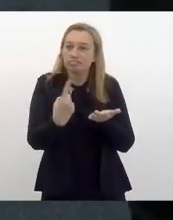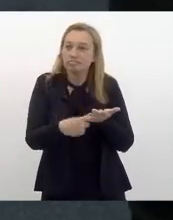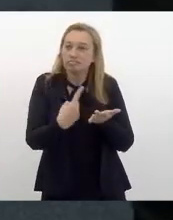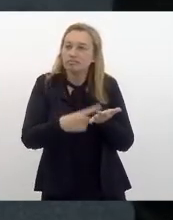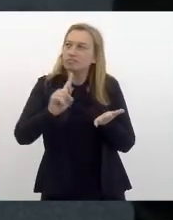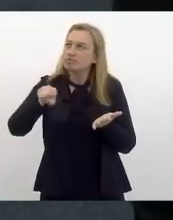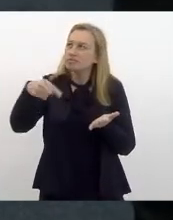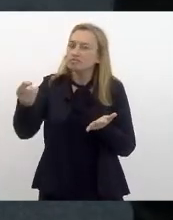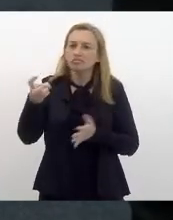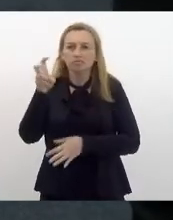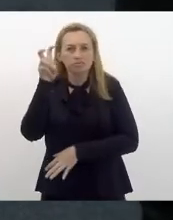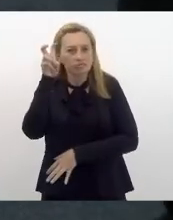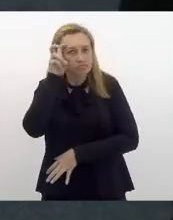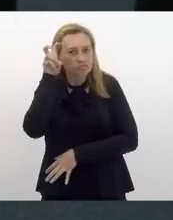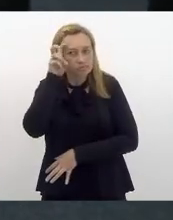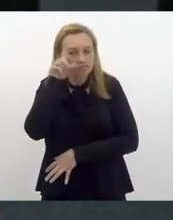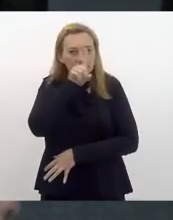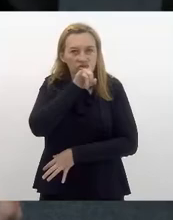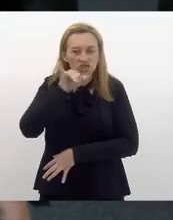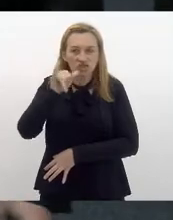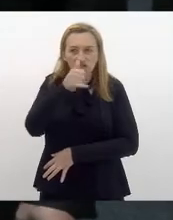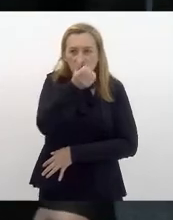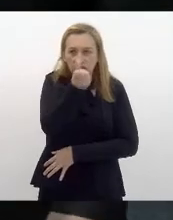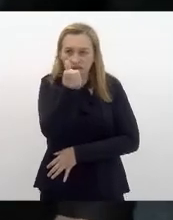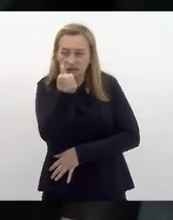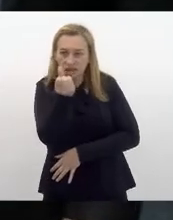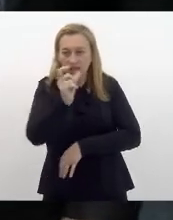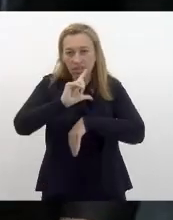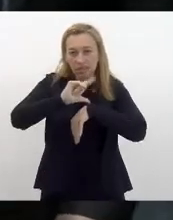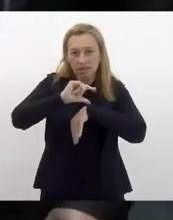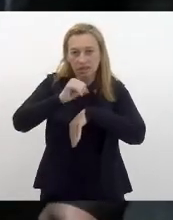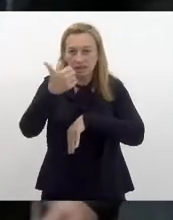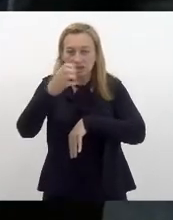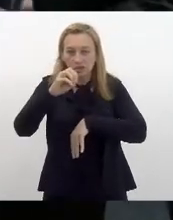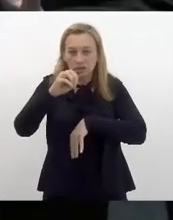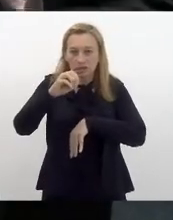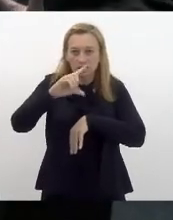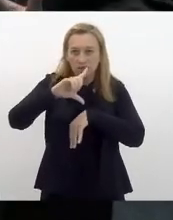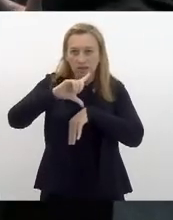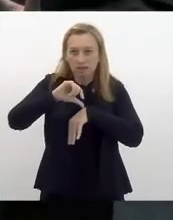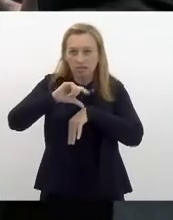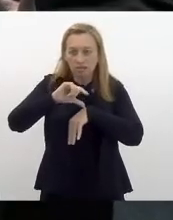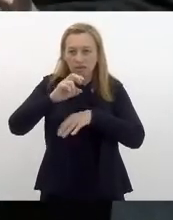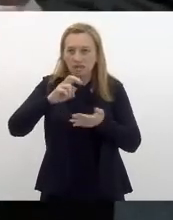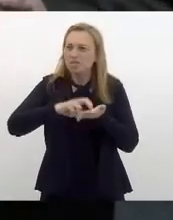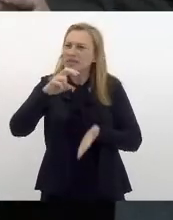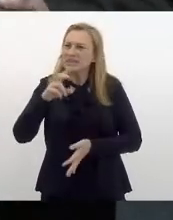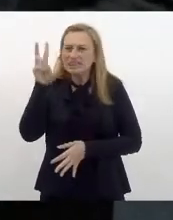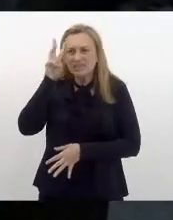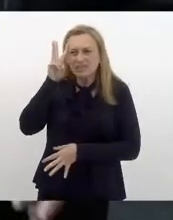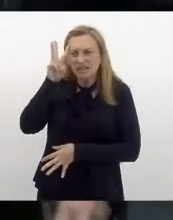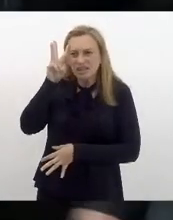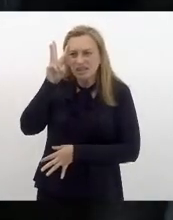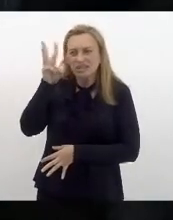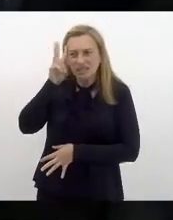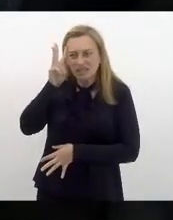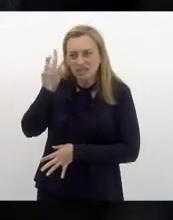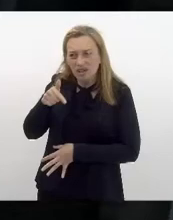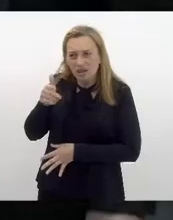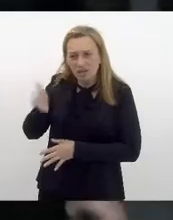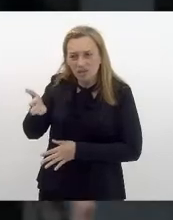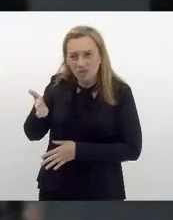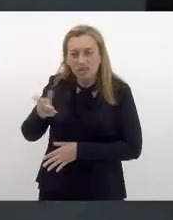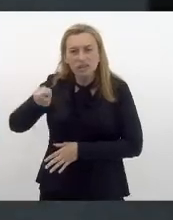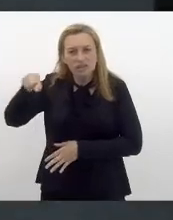para a próxima quinta-feira dia 16 as 10 horas da manhã terça-feira terça-feira